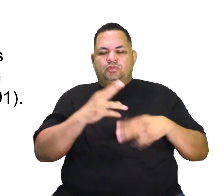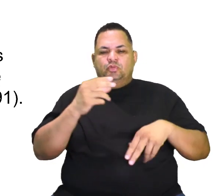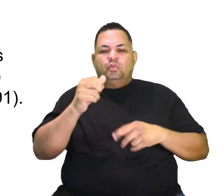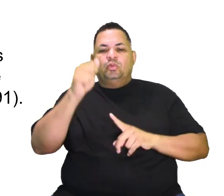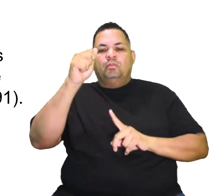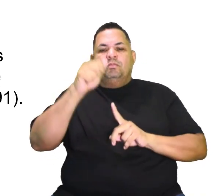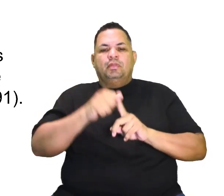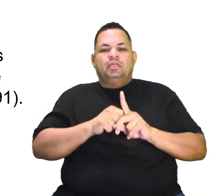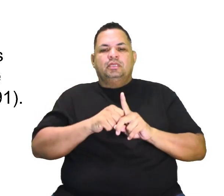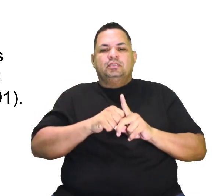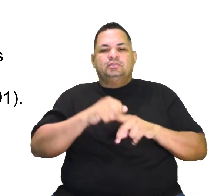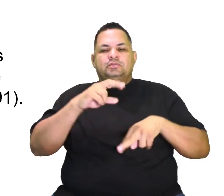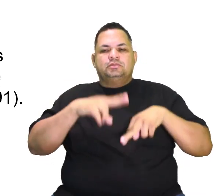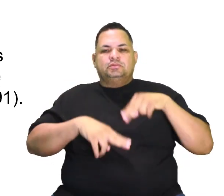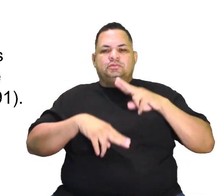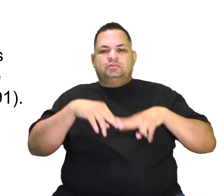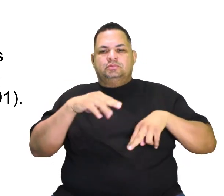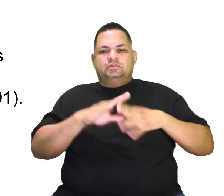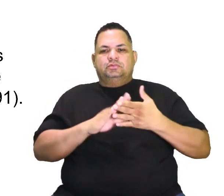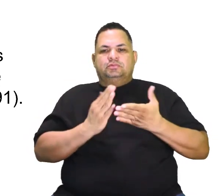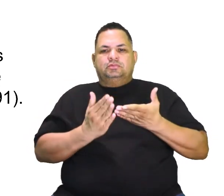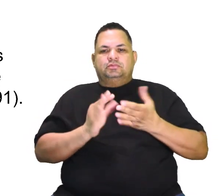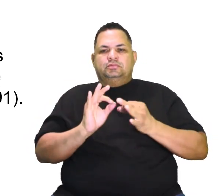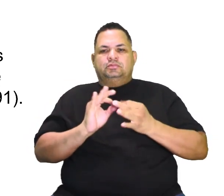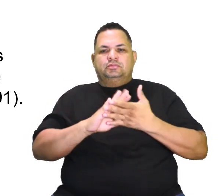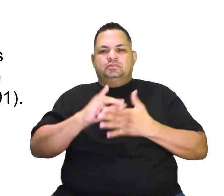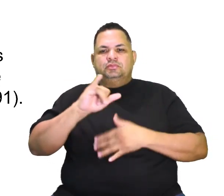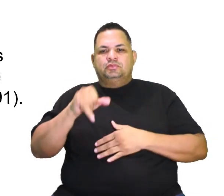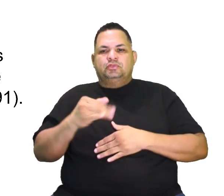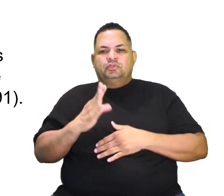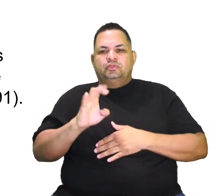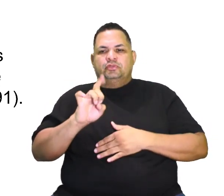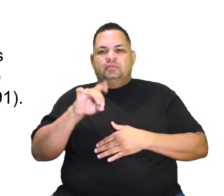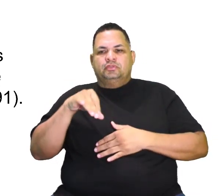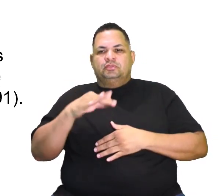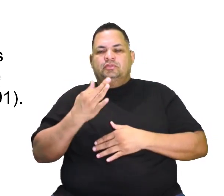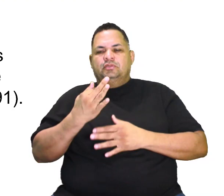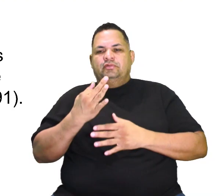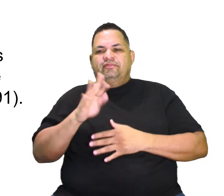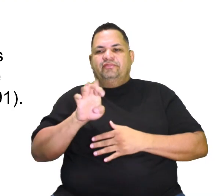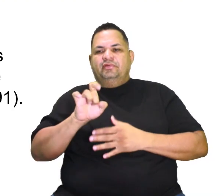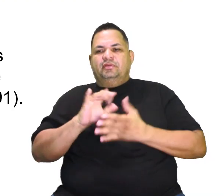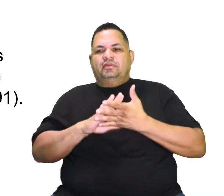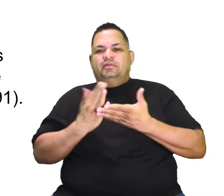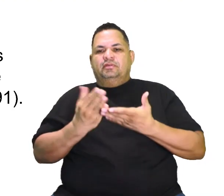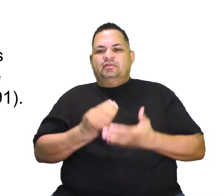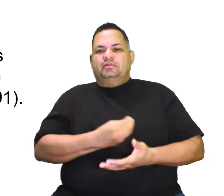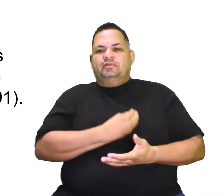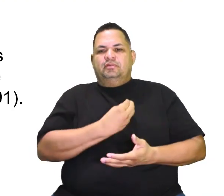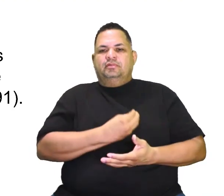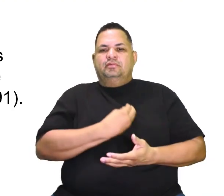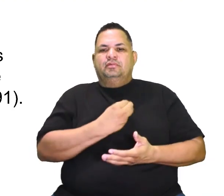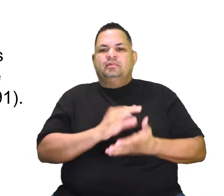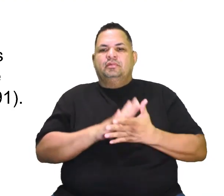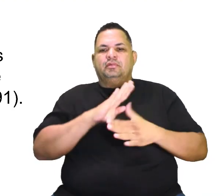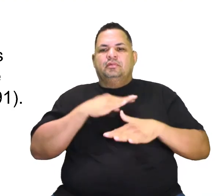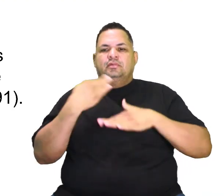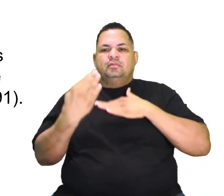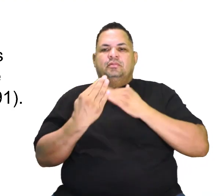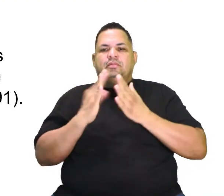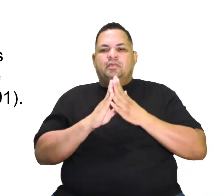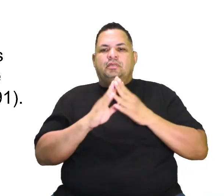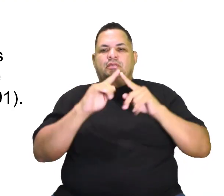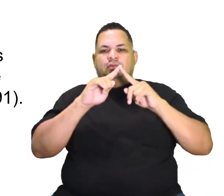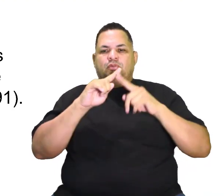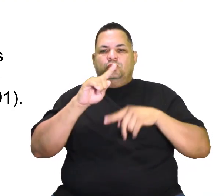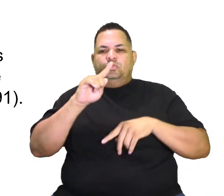Né? Foi, então, criada por seu Juventino Ferreira, morador do bairro Triângulo, aqui em Porto Velho. Ele